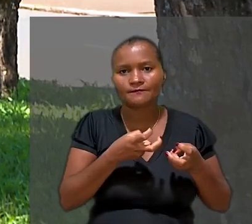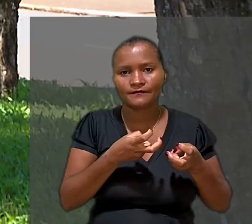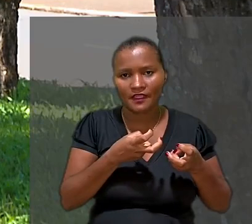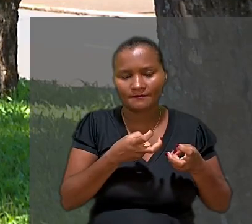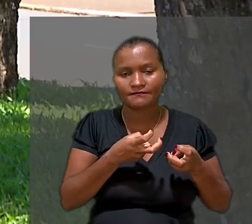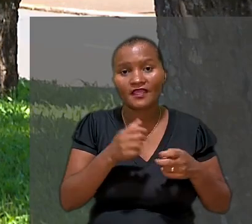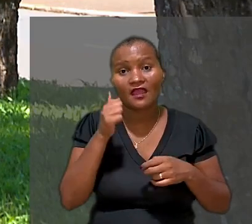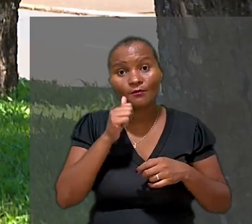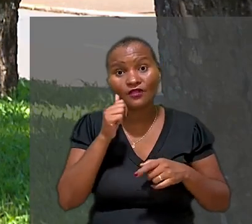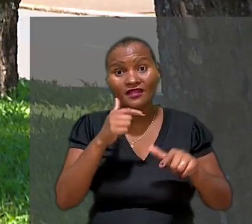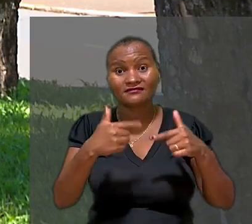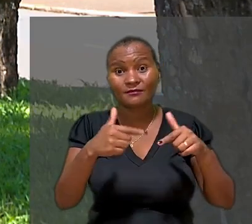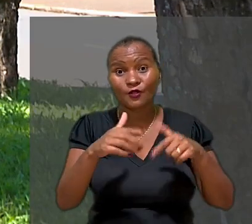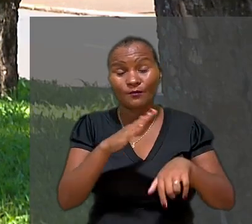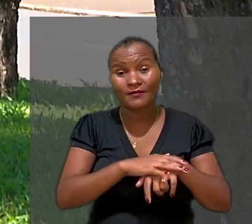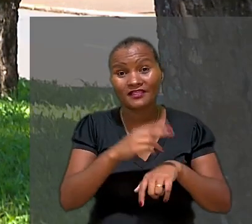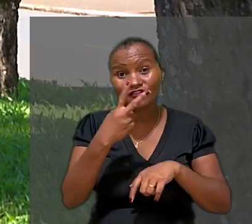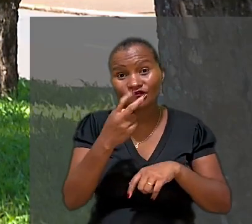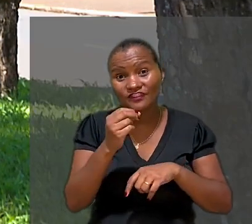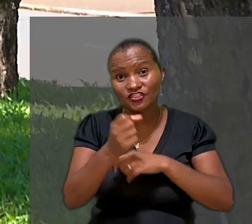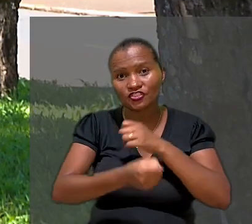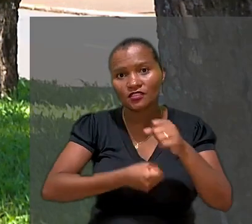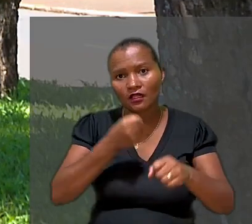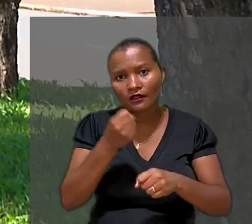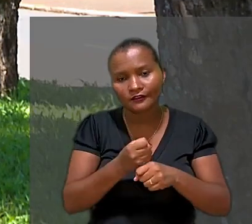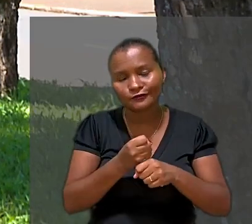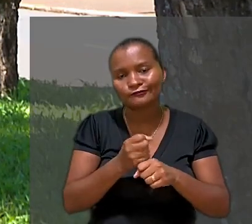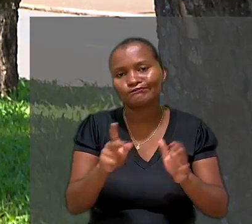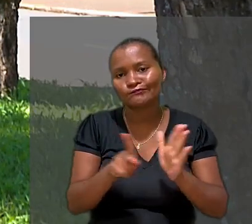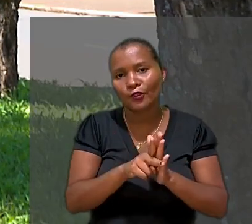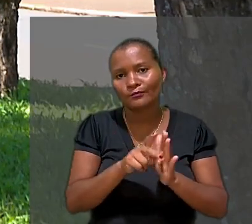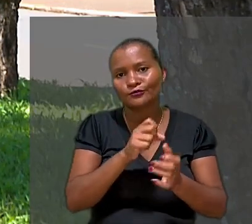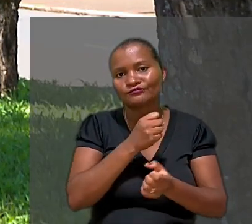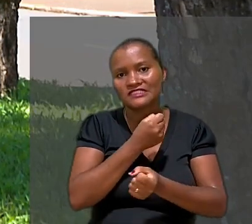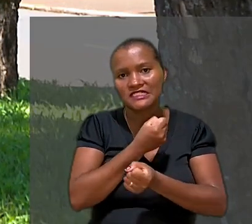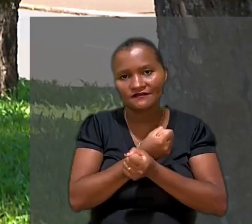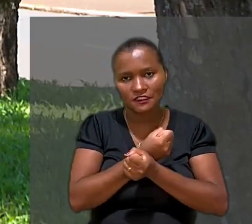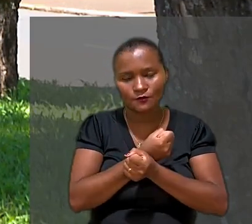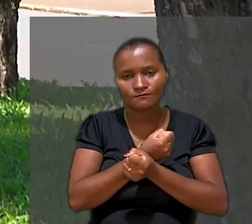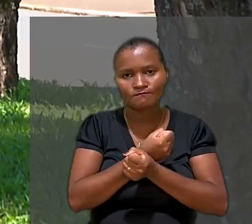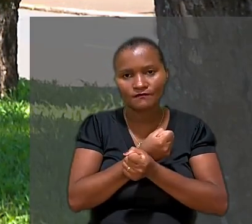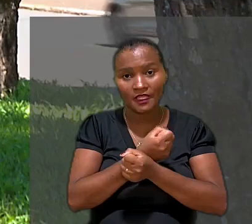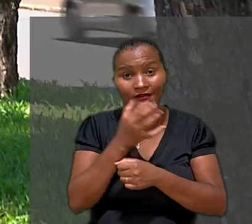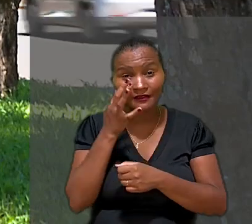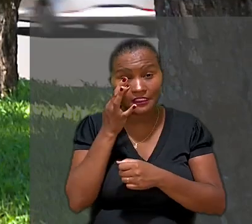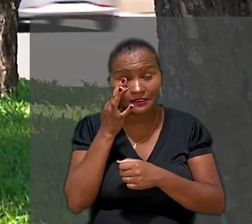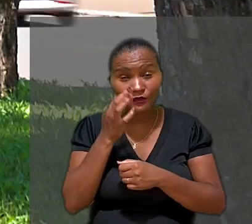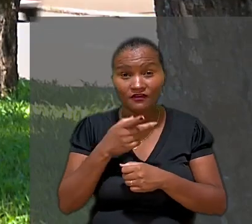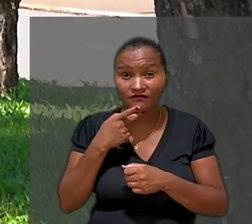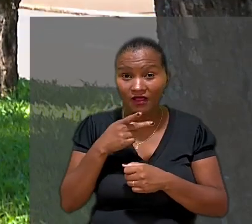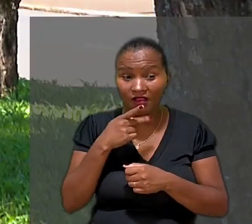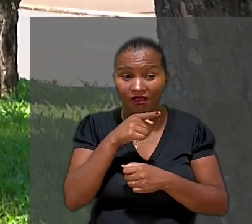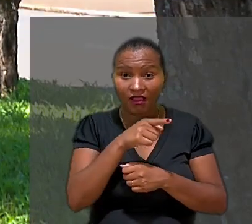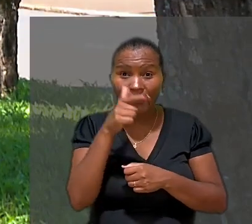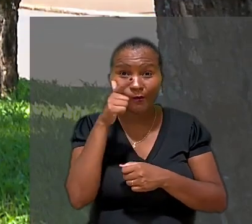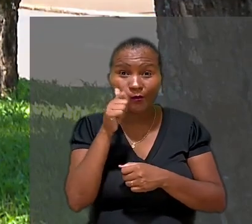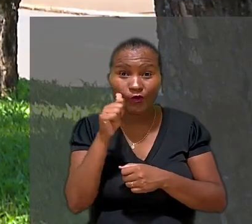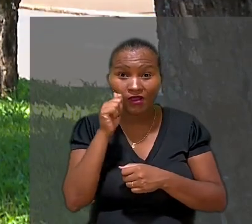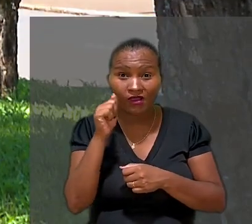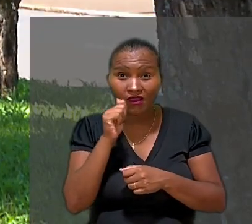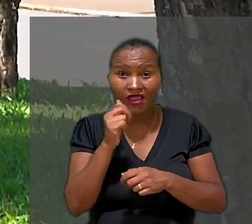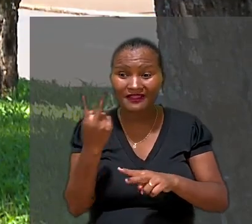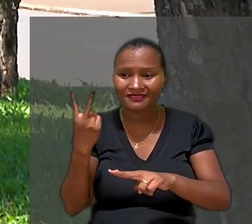com as investigações, ela teria trabalhado por mais de 20 anos em condições análogas à escravidão. Testemunhas relataram que ela